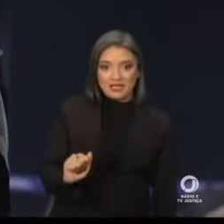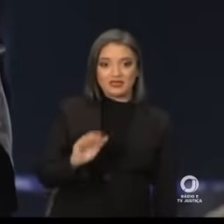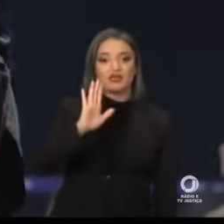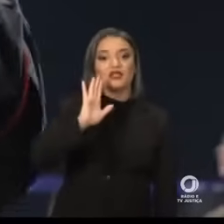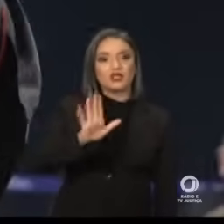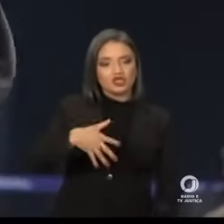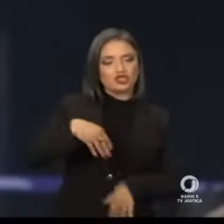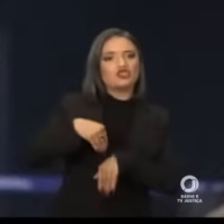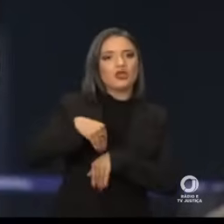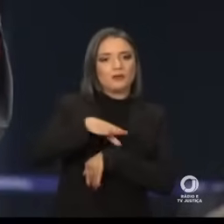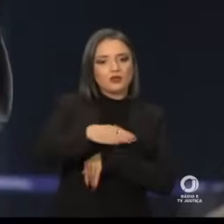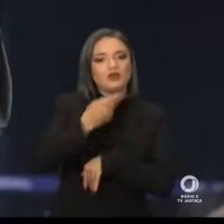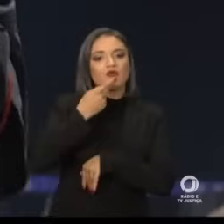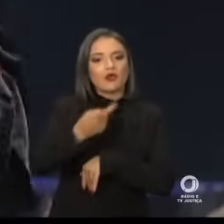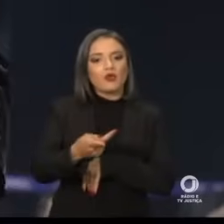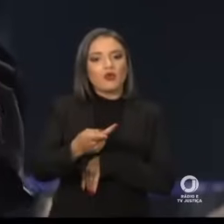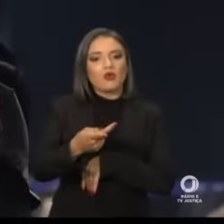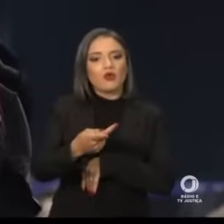vieram